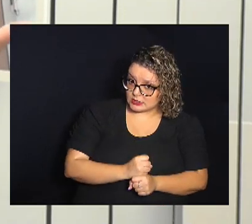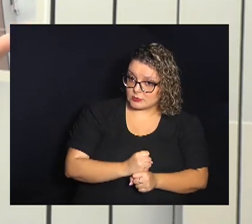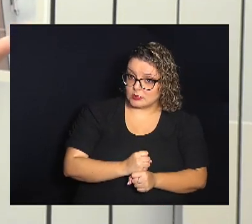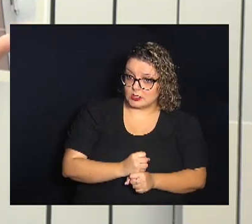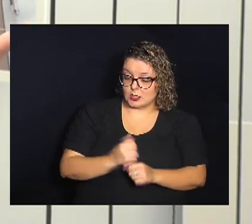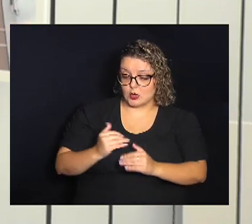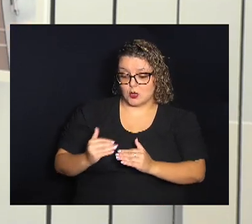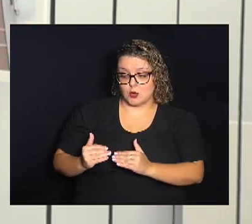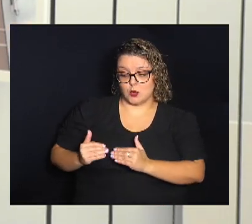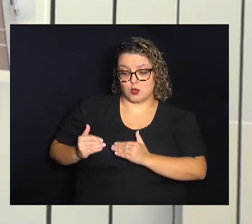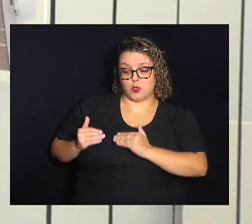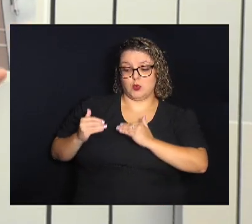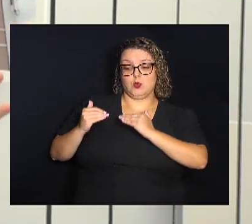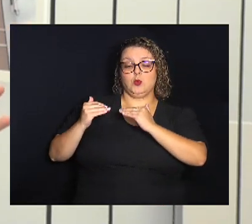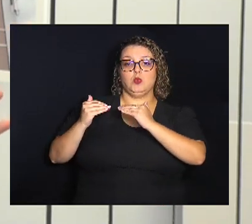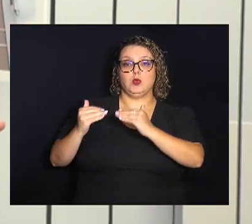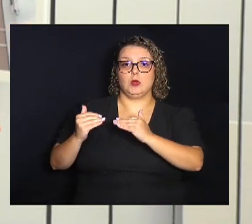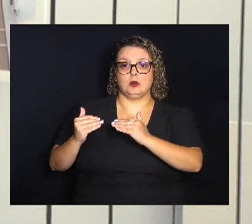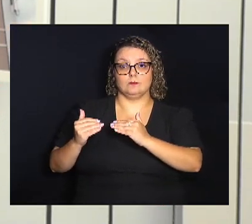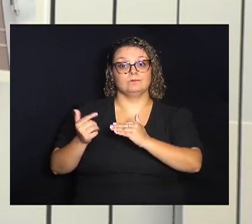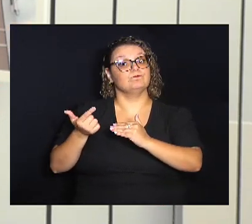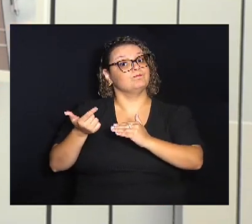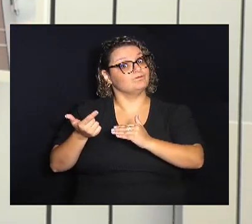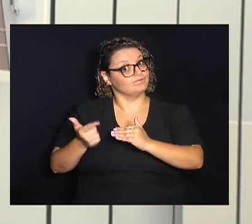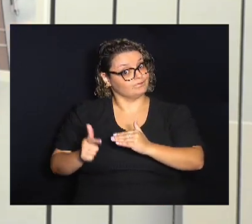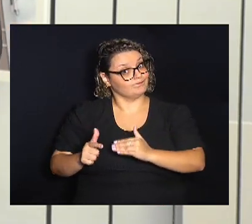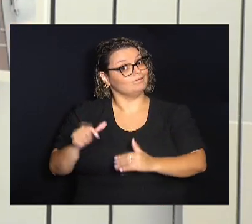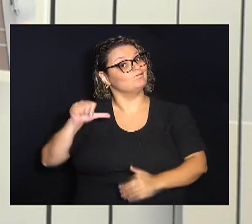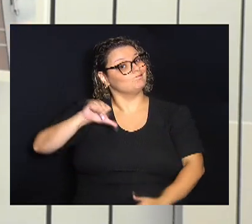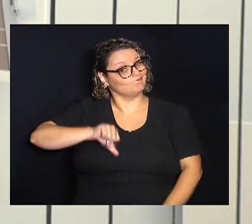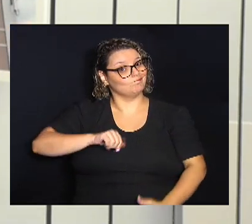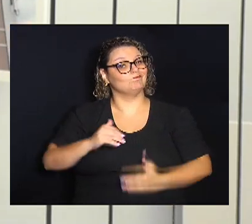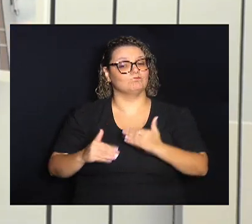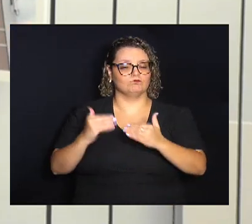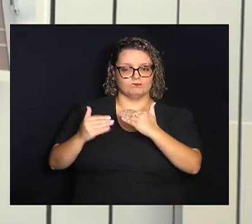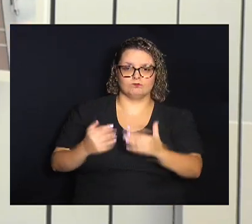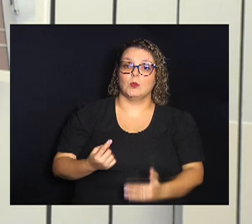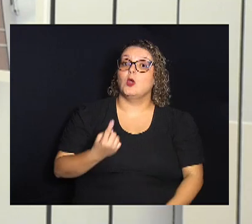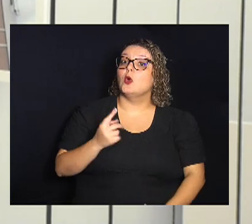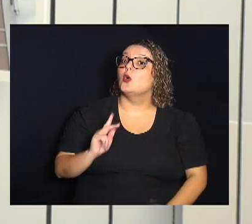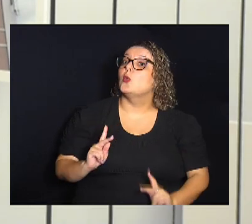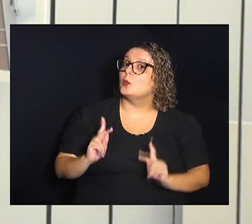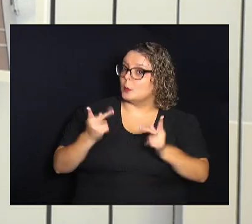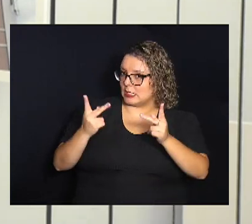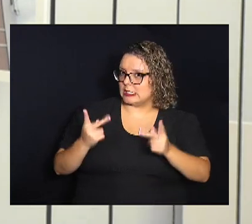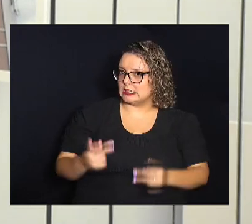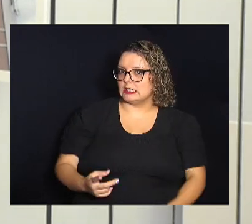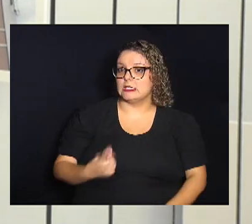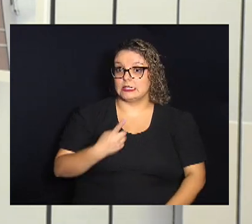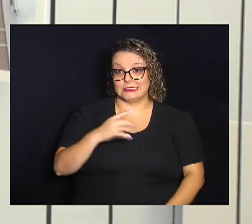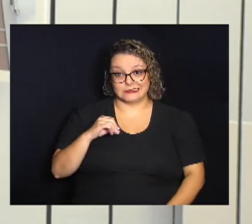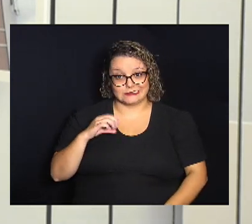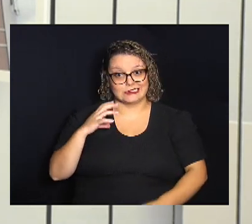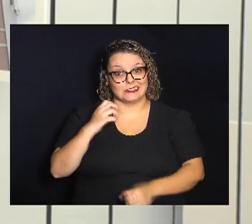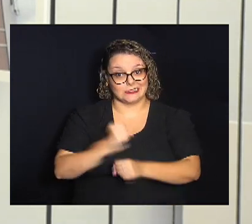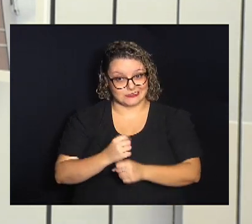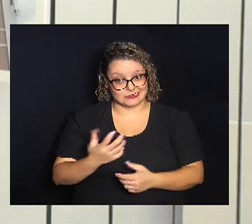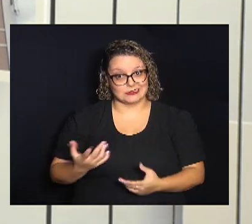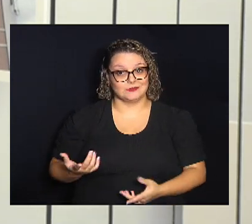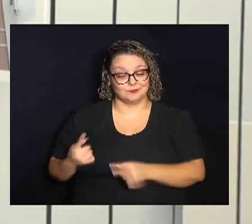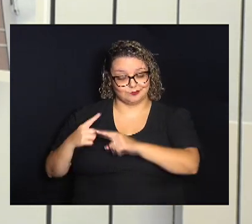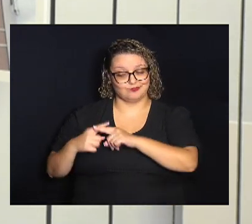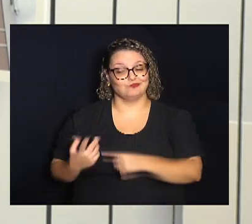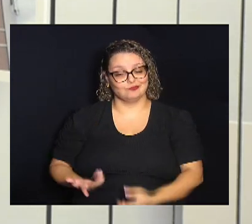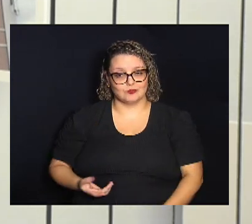zona de rebaixamento, mas segue com um péssimo desempenho, Uma vitória em 10 jogos. Restam apenas